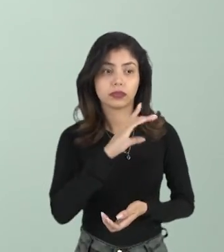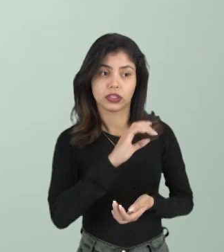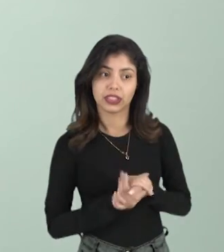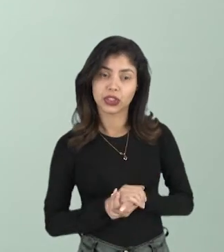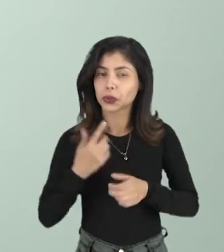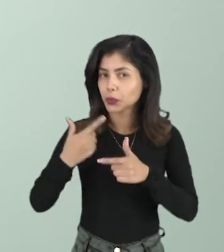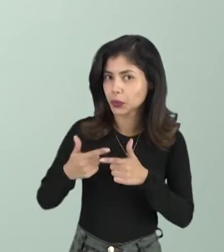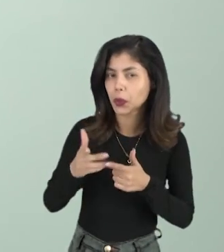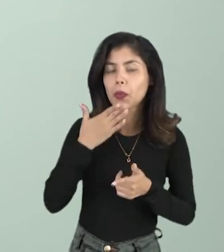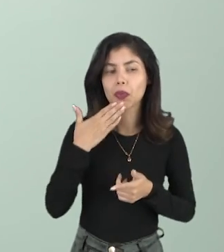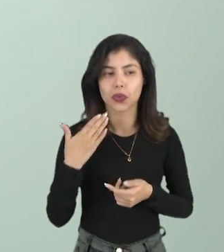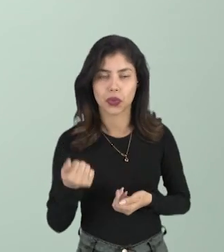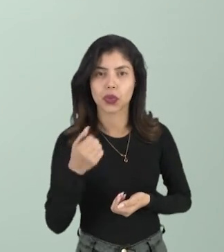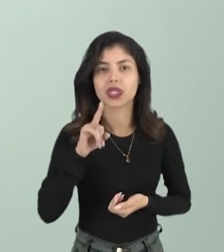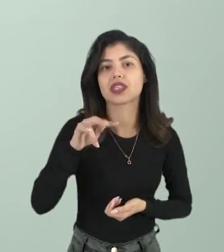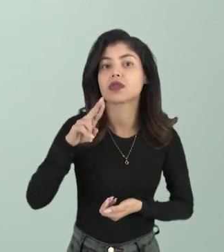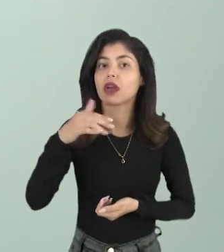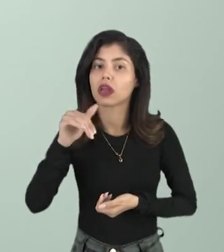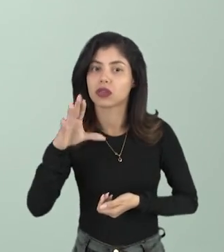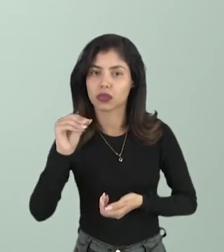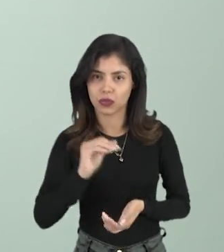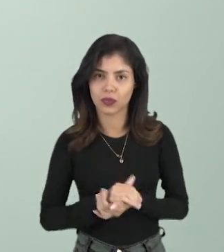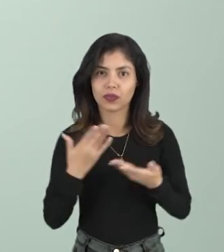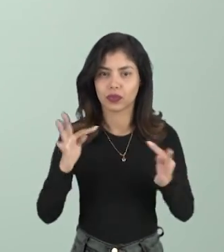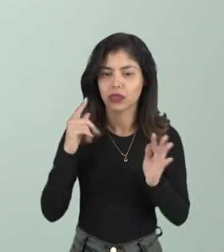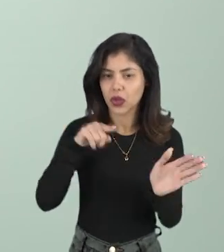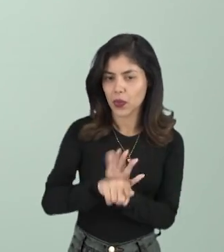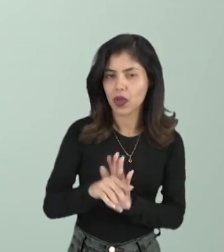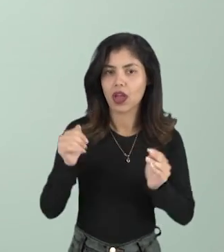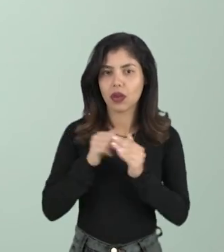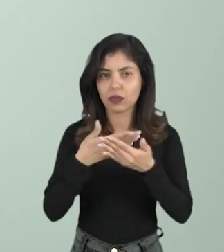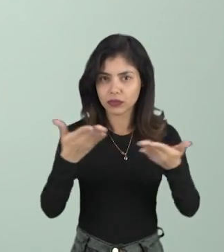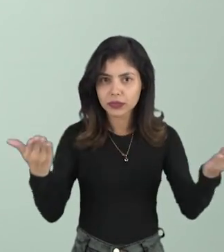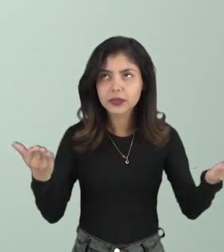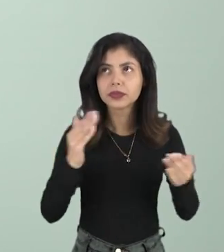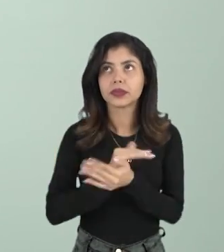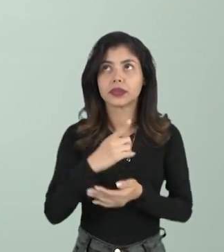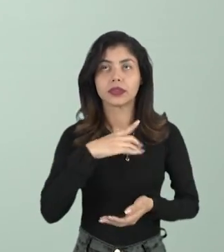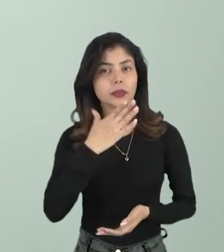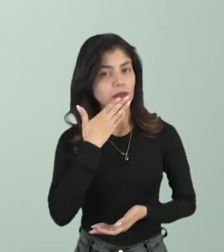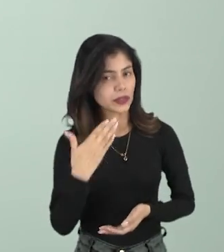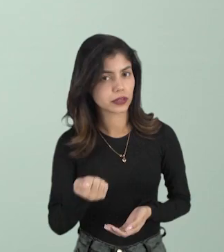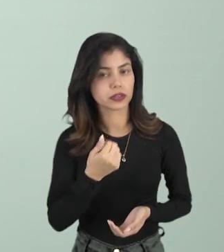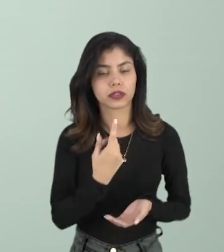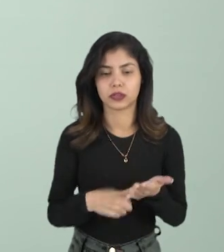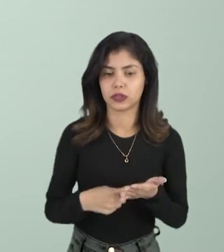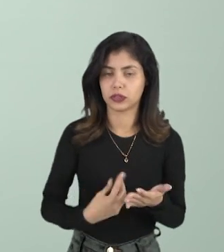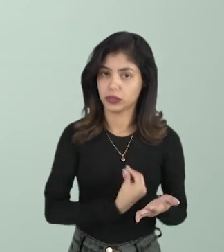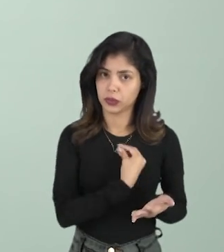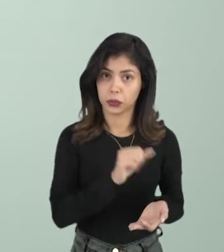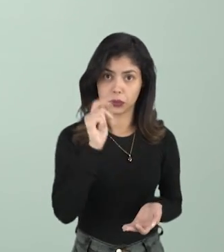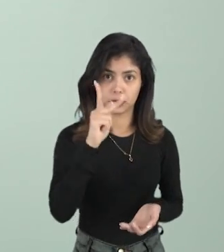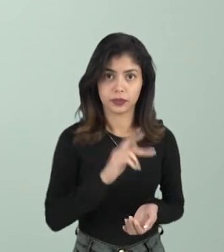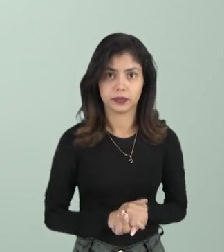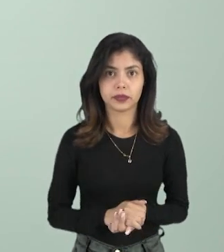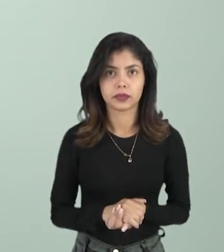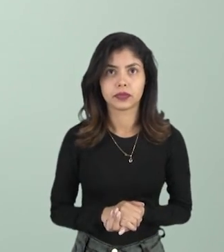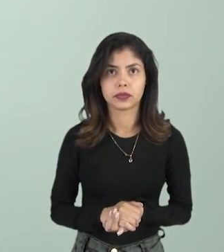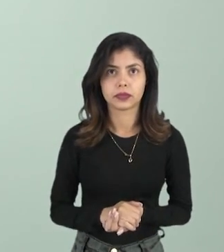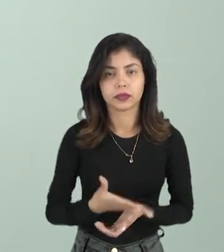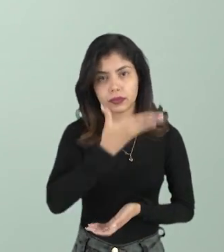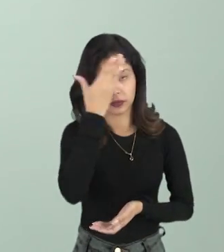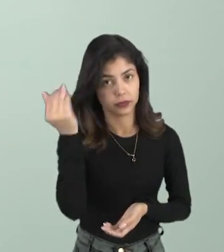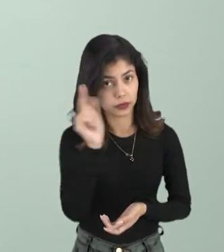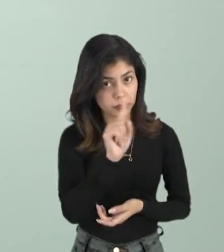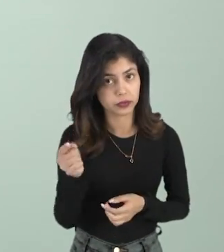situações para um determinado público. Então, a questão certa é que tenha melhores condições de vida, ok? Então, gente,